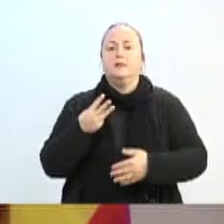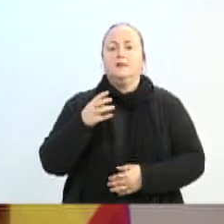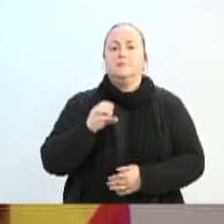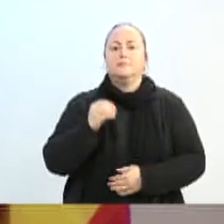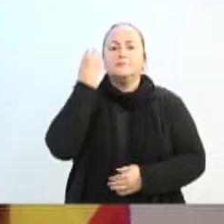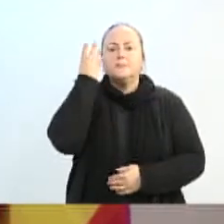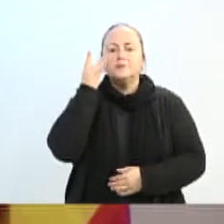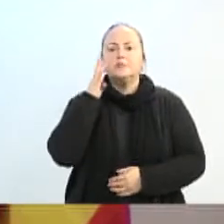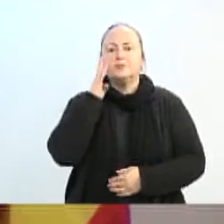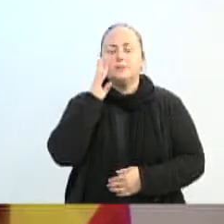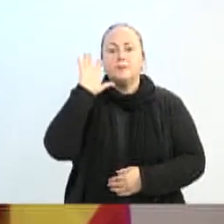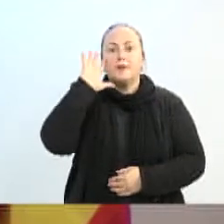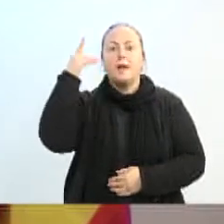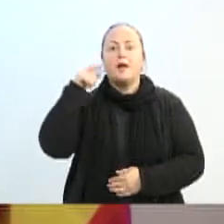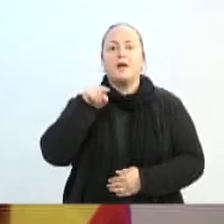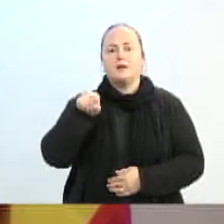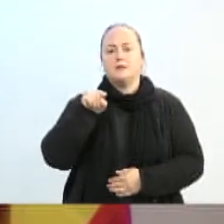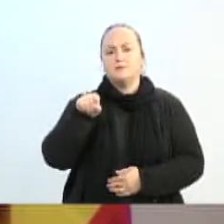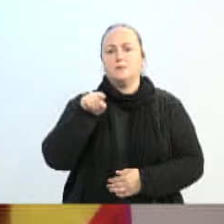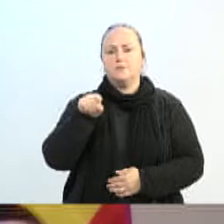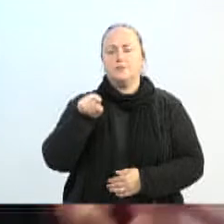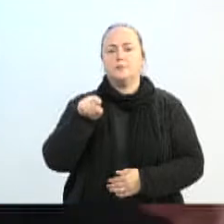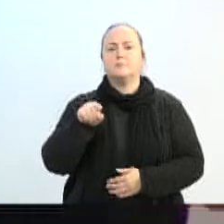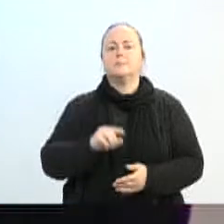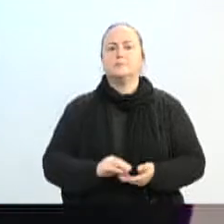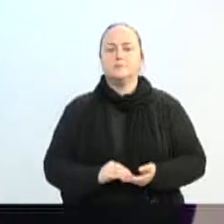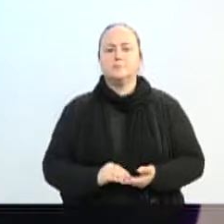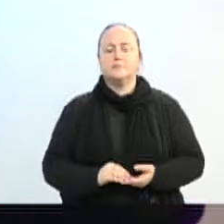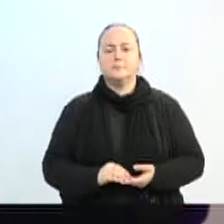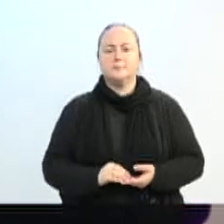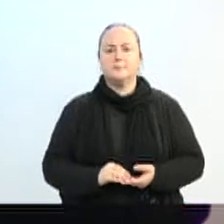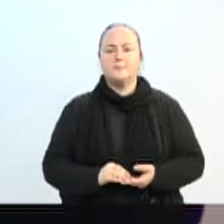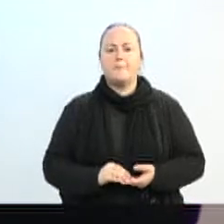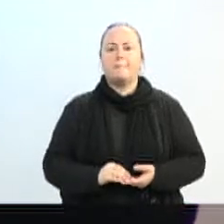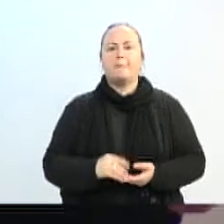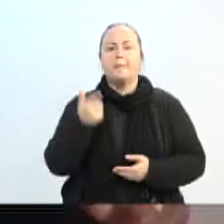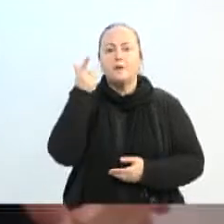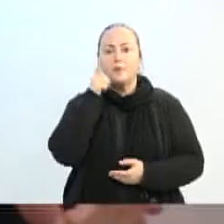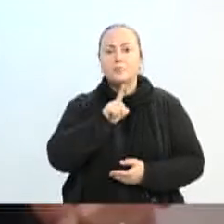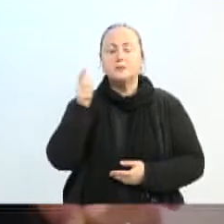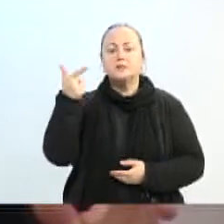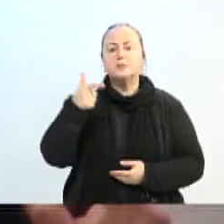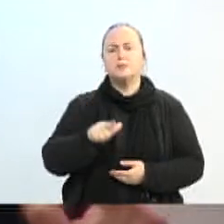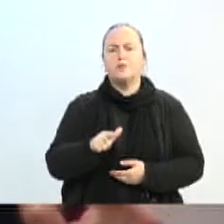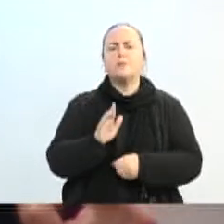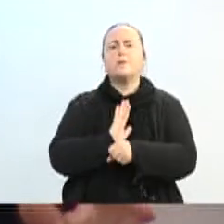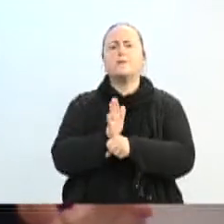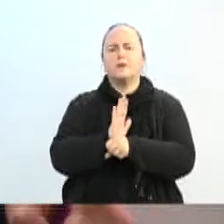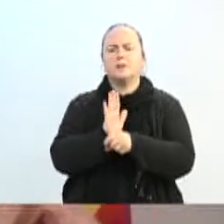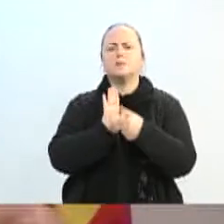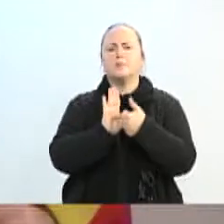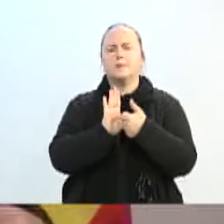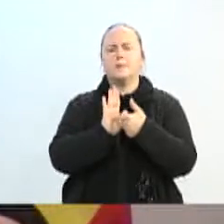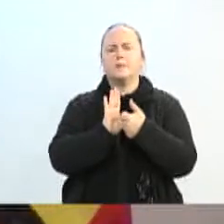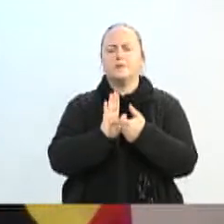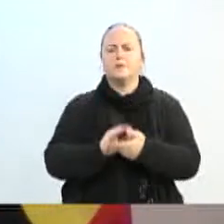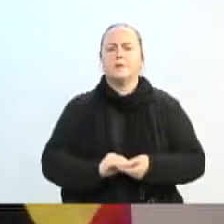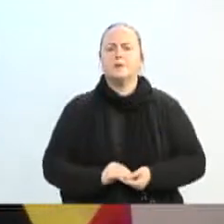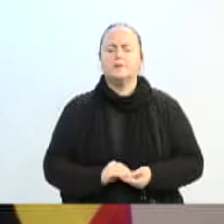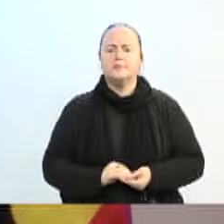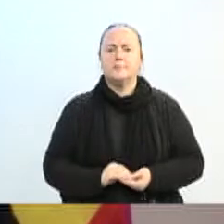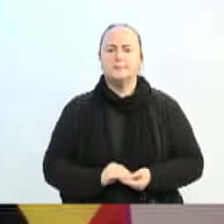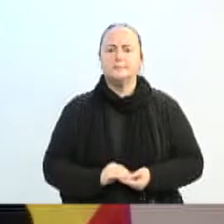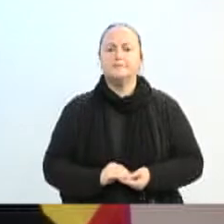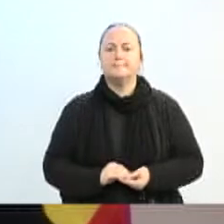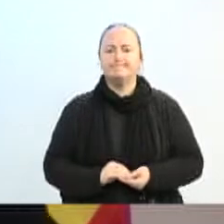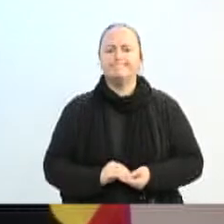tomem Providência e se não tomarem Providência eu quero que volte volte ali o vídeo por bondade ver se conseguem voltar